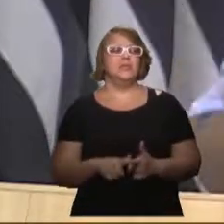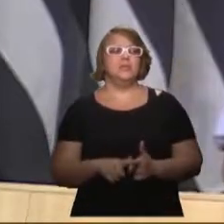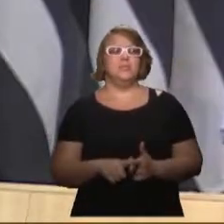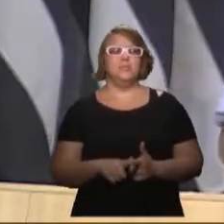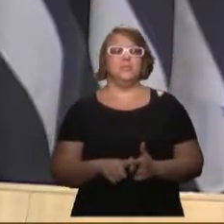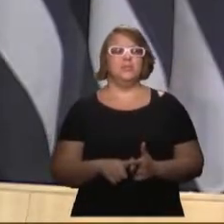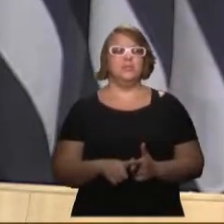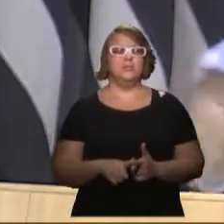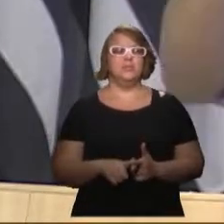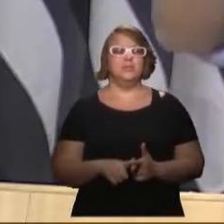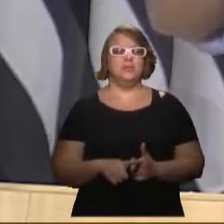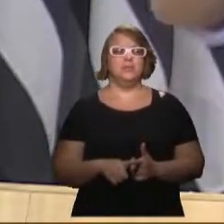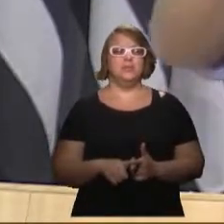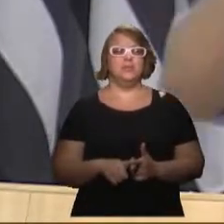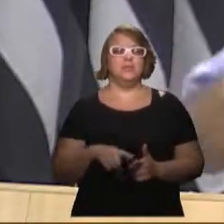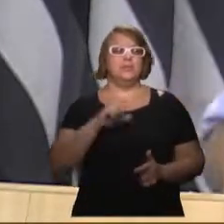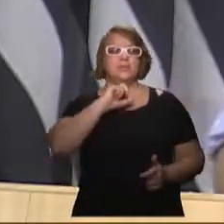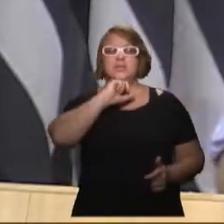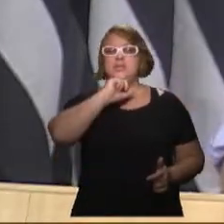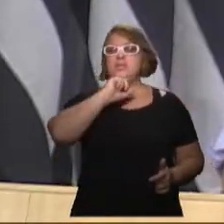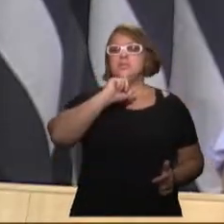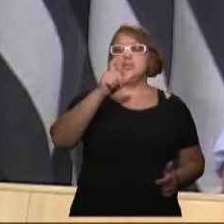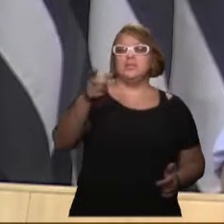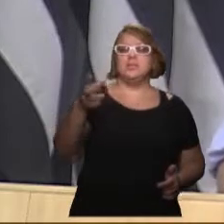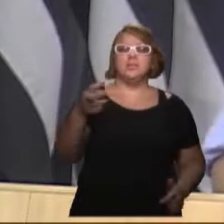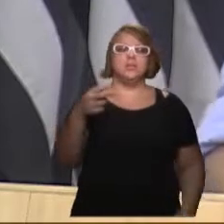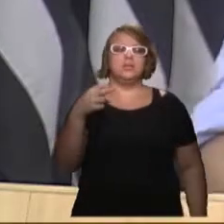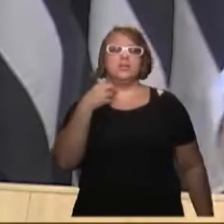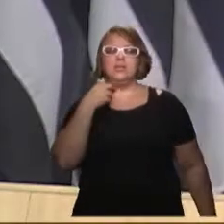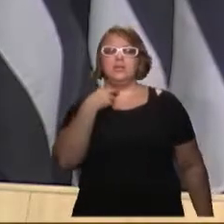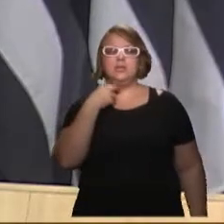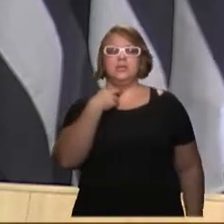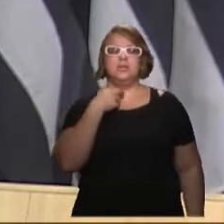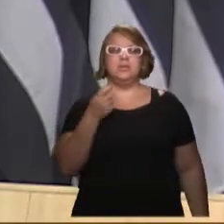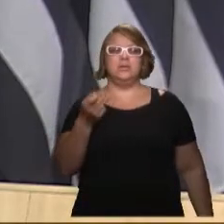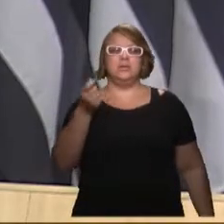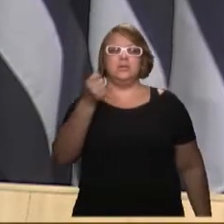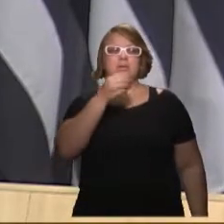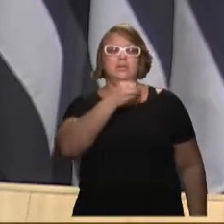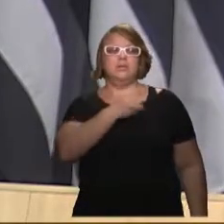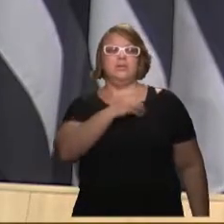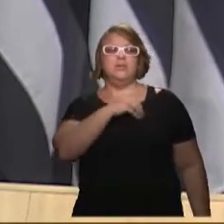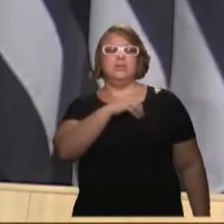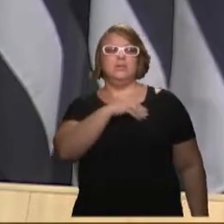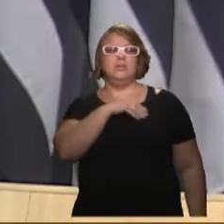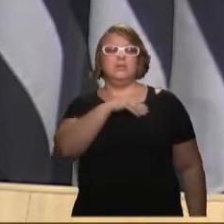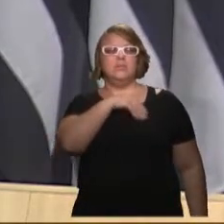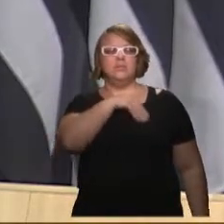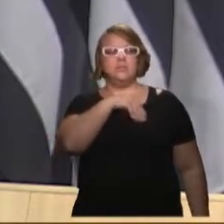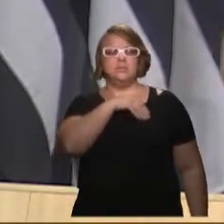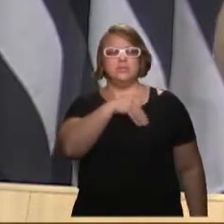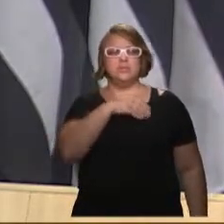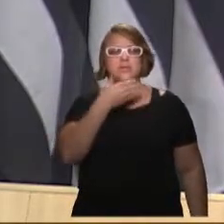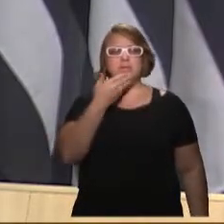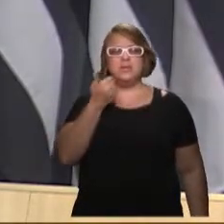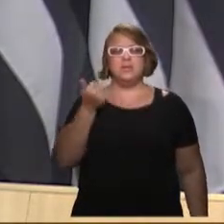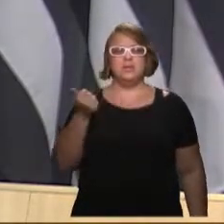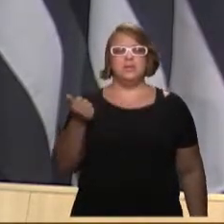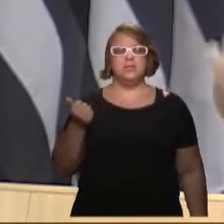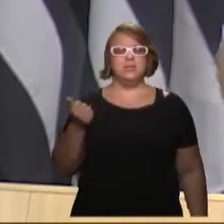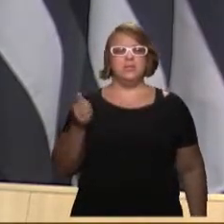presidente da República na esfera federal. Ninguém mais, vereador Nunes Coelho, pode